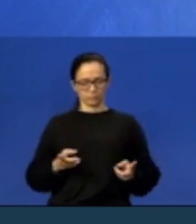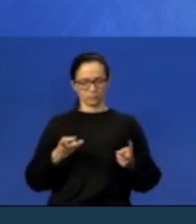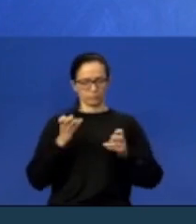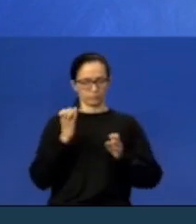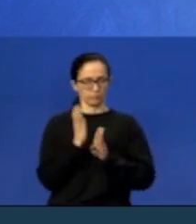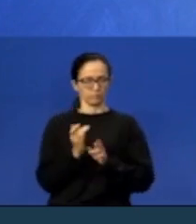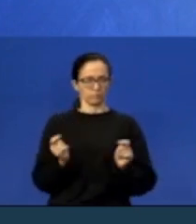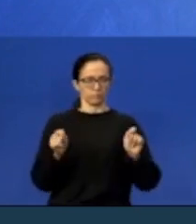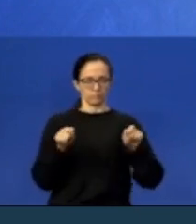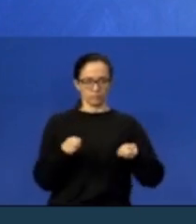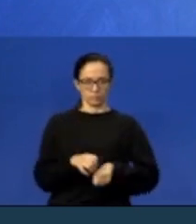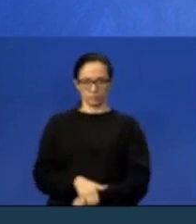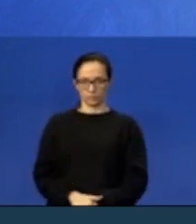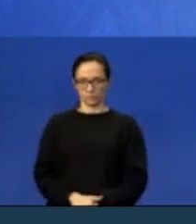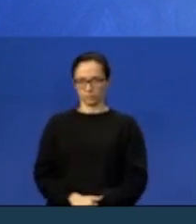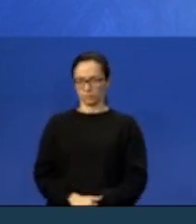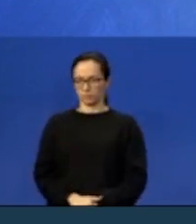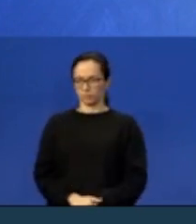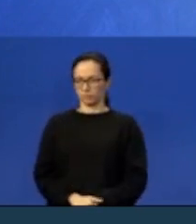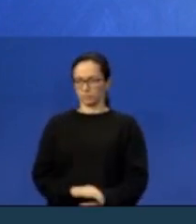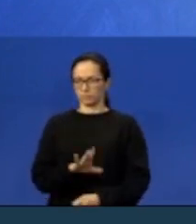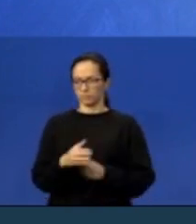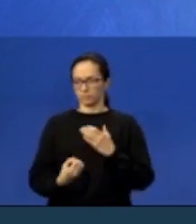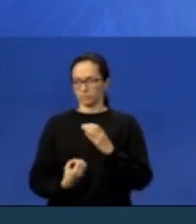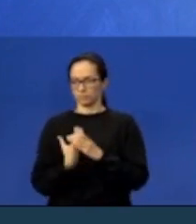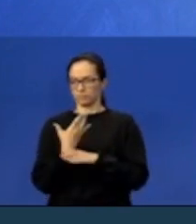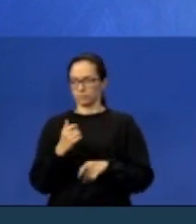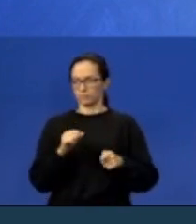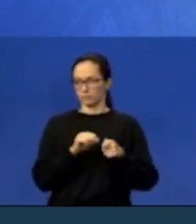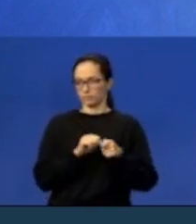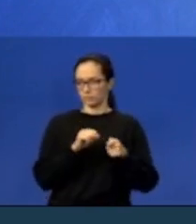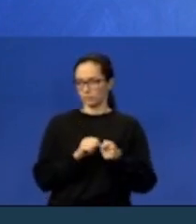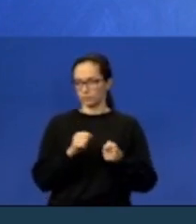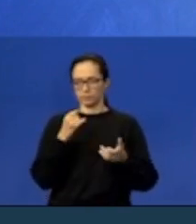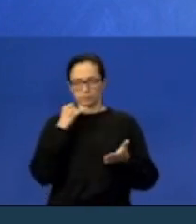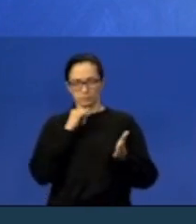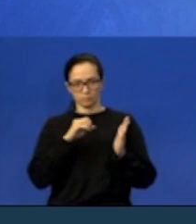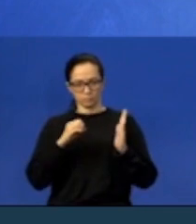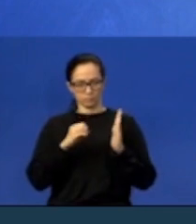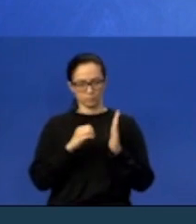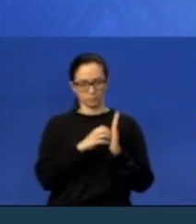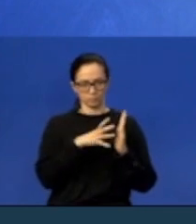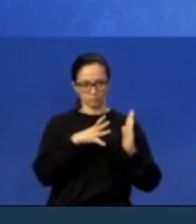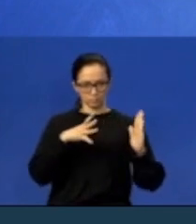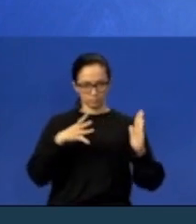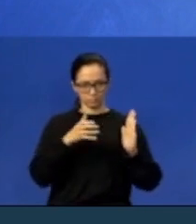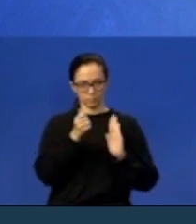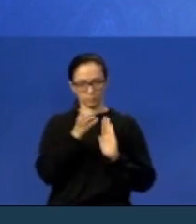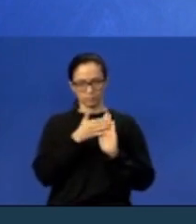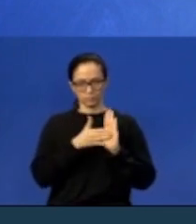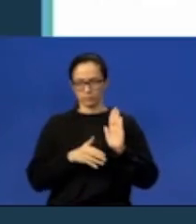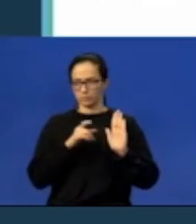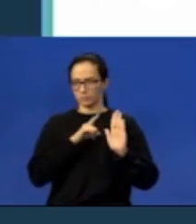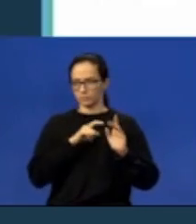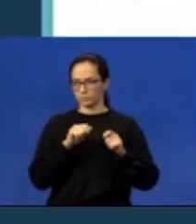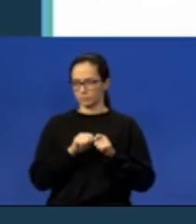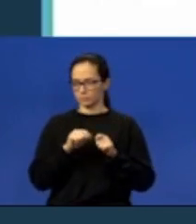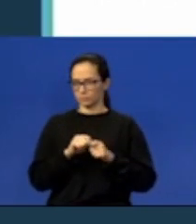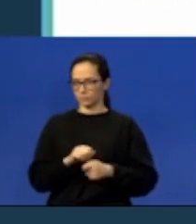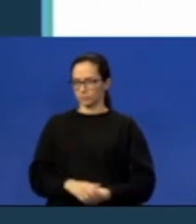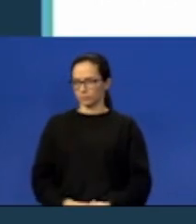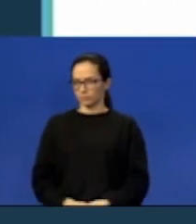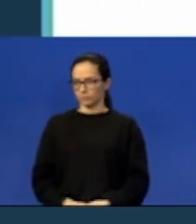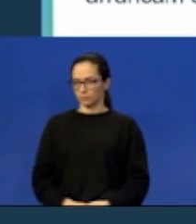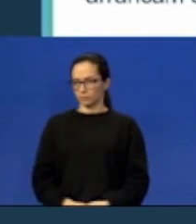diagnóstica. Esses raios-x, eles são produzidos, então, ao se liberar essa energia no choque de elétrons de alta energia cinética contra uma placa de